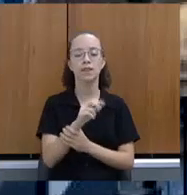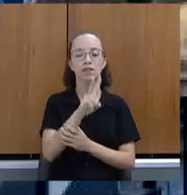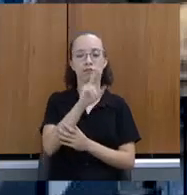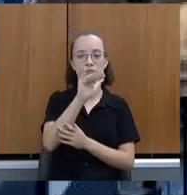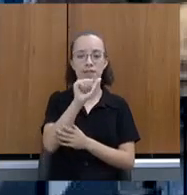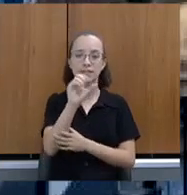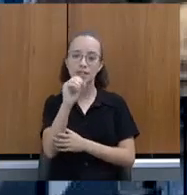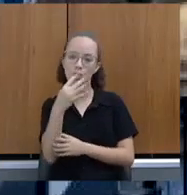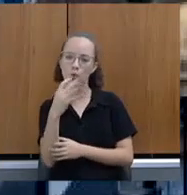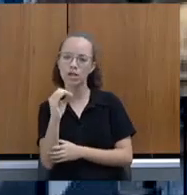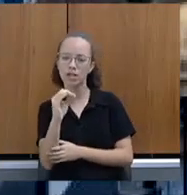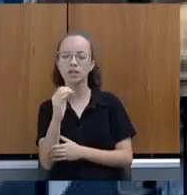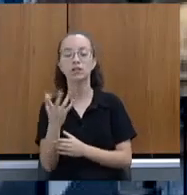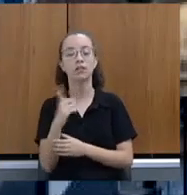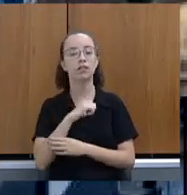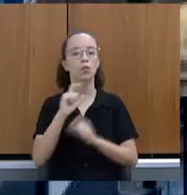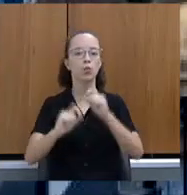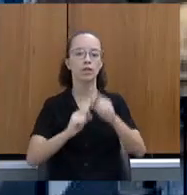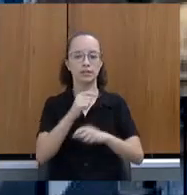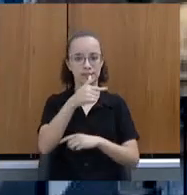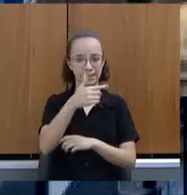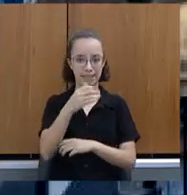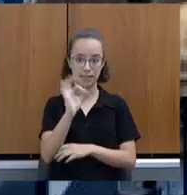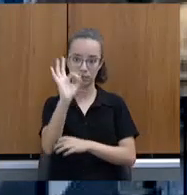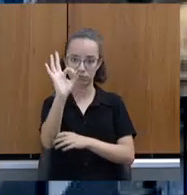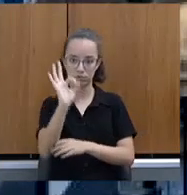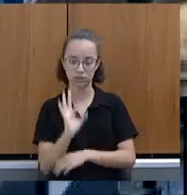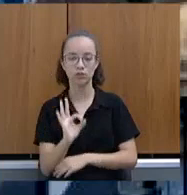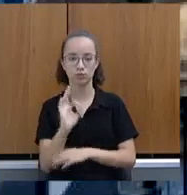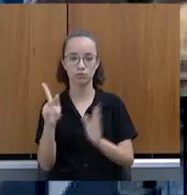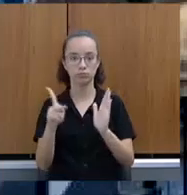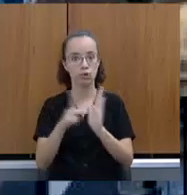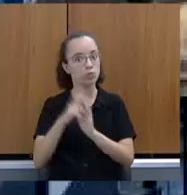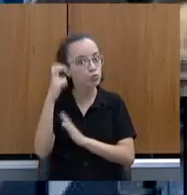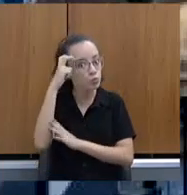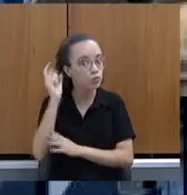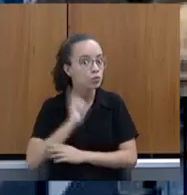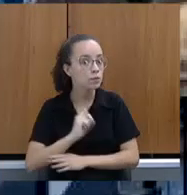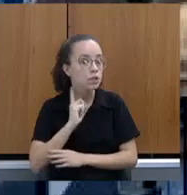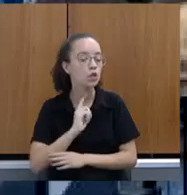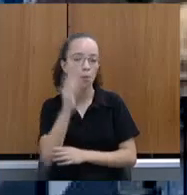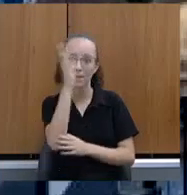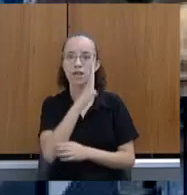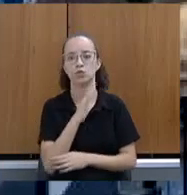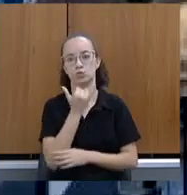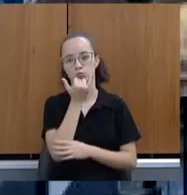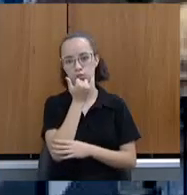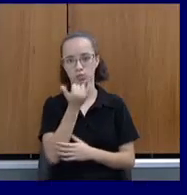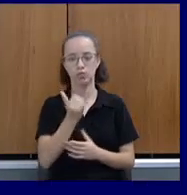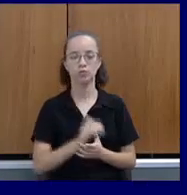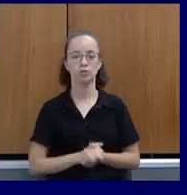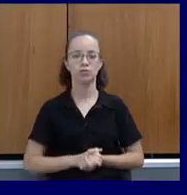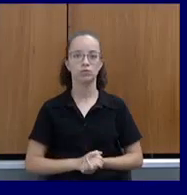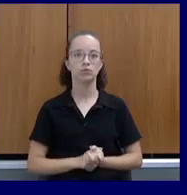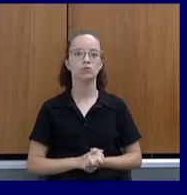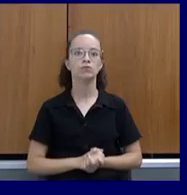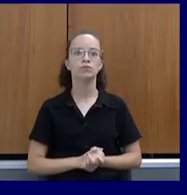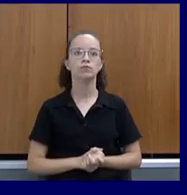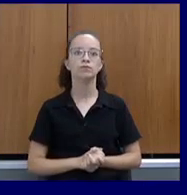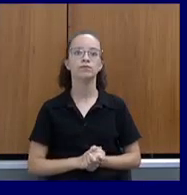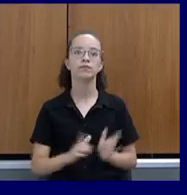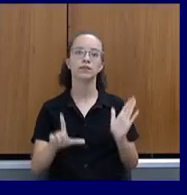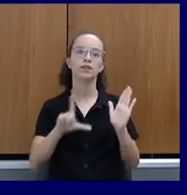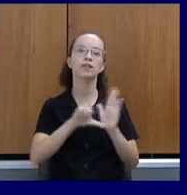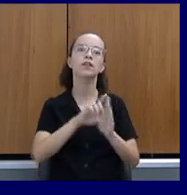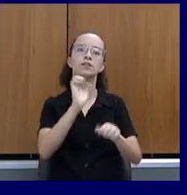contém nela 70% do patrimônio histórico de Minas Gerais do Brasil desculpe a